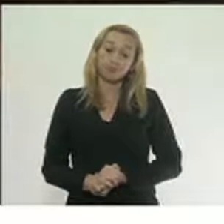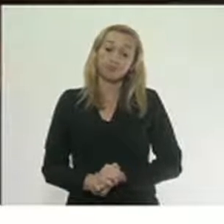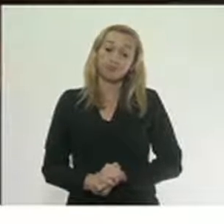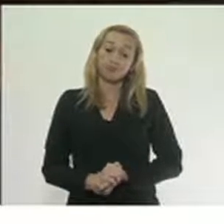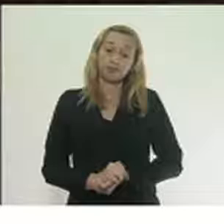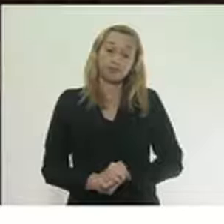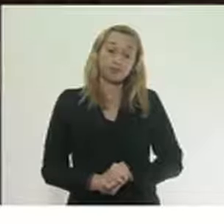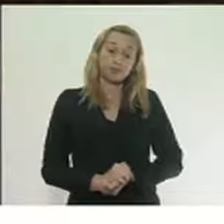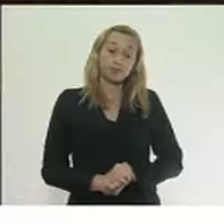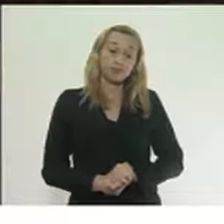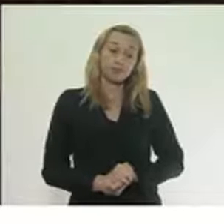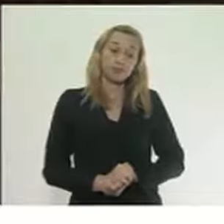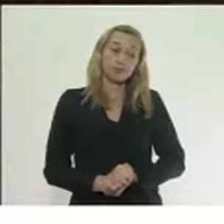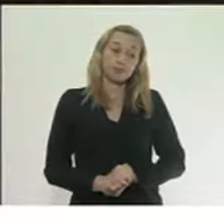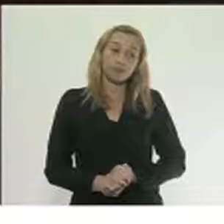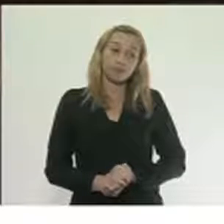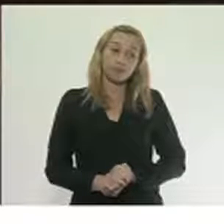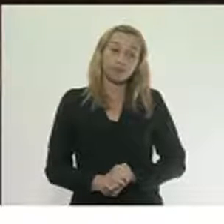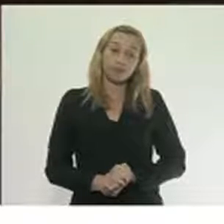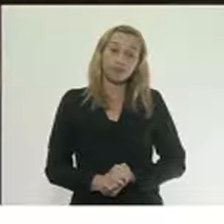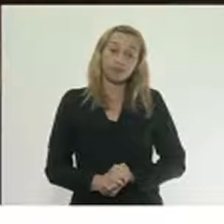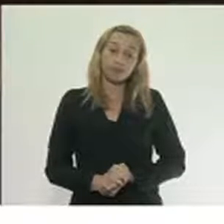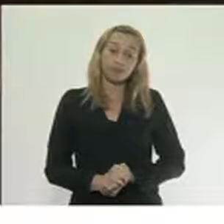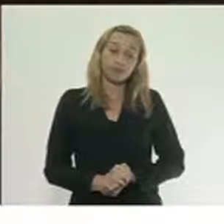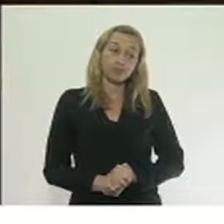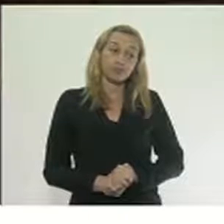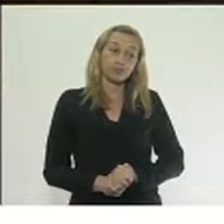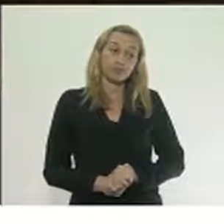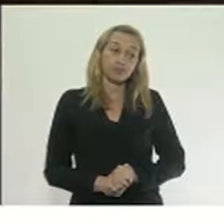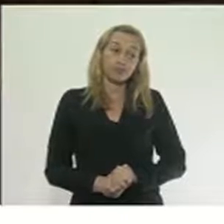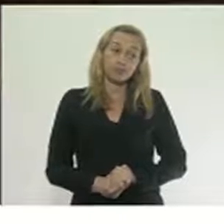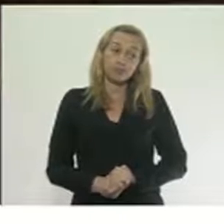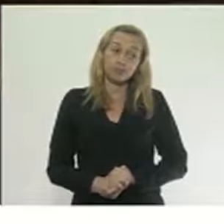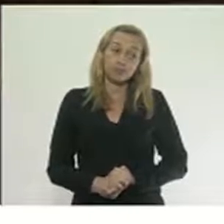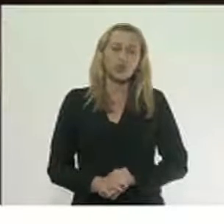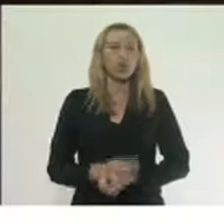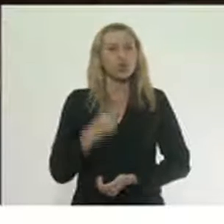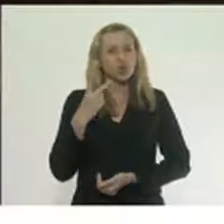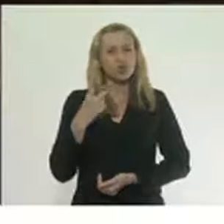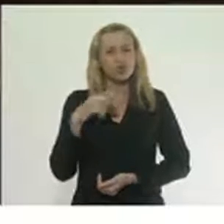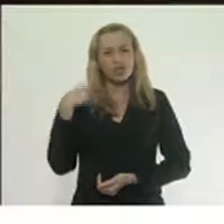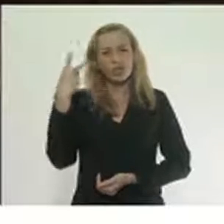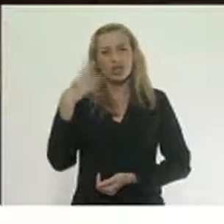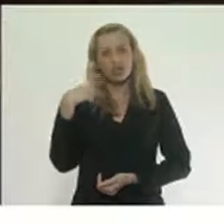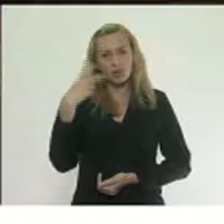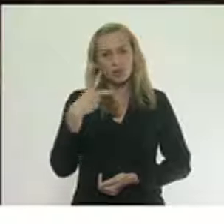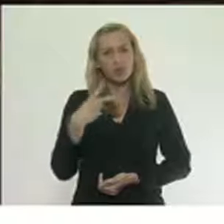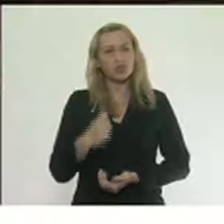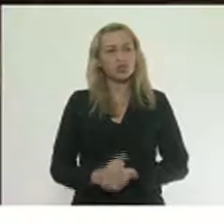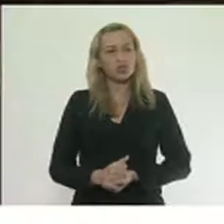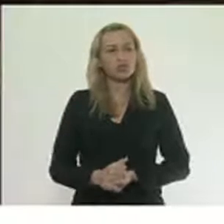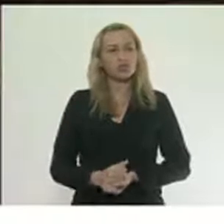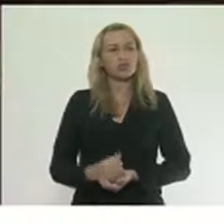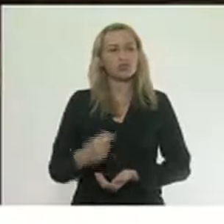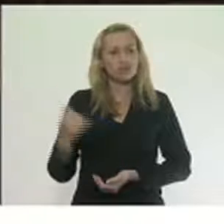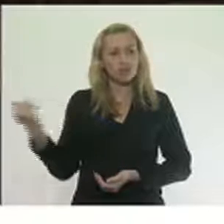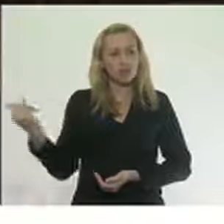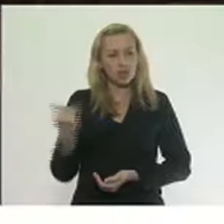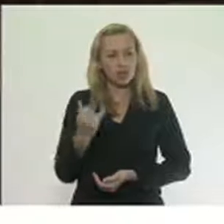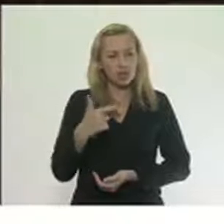E ouvi dois vereadores que me antecederam aqui nesta